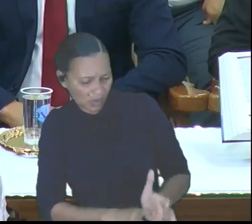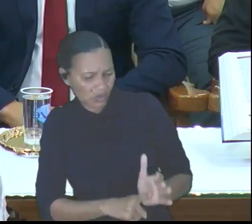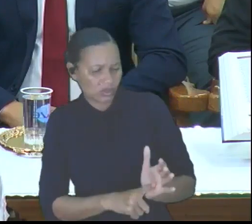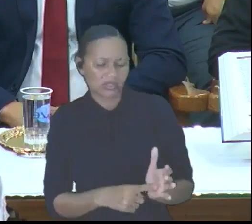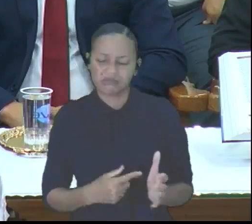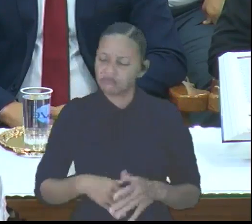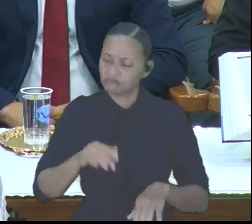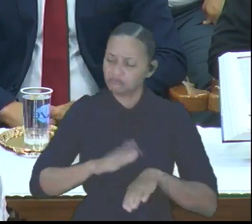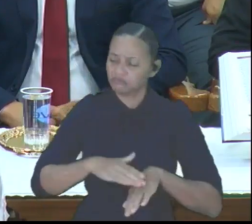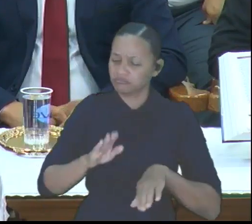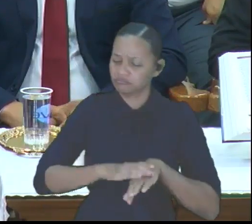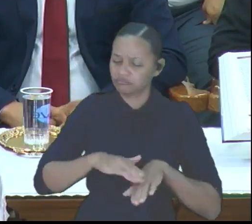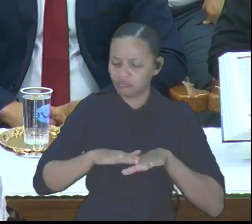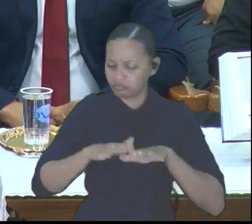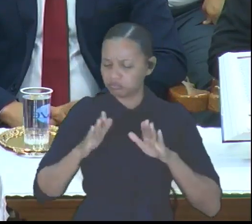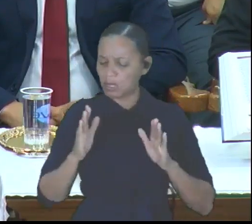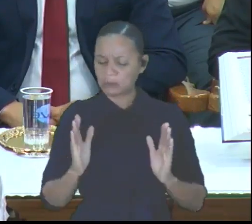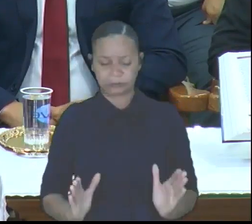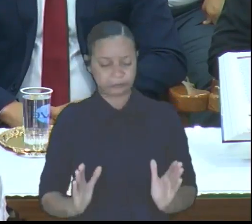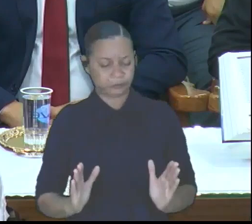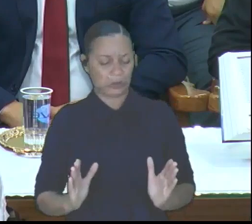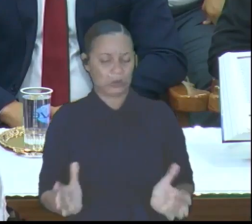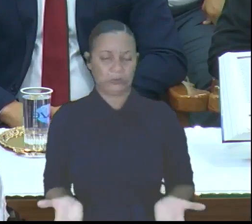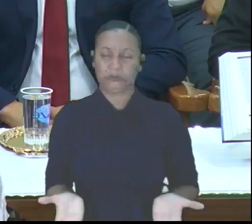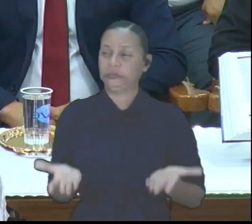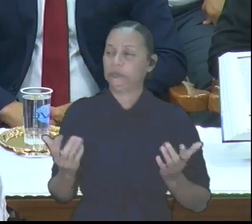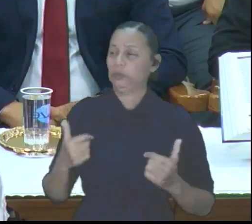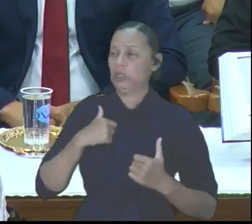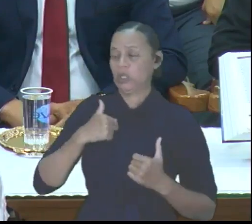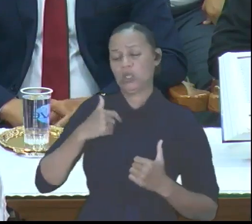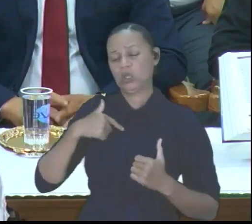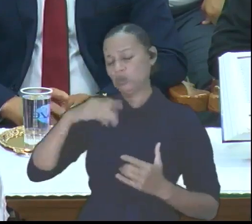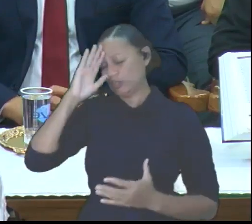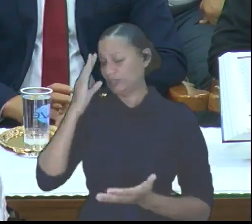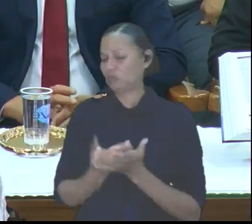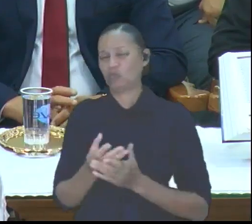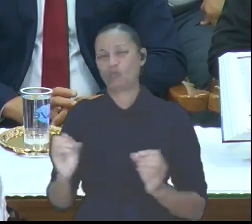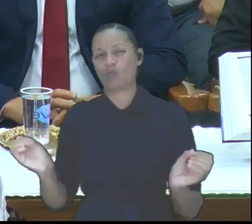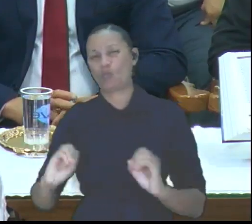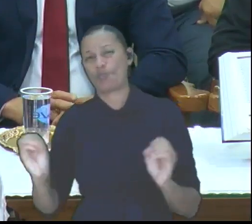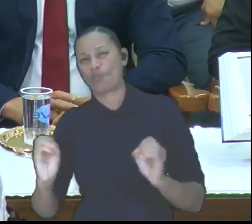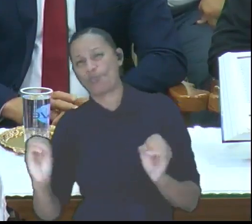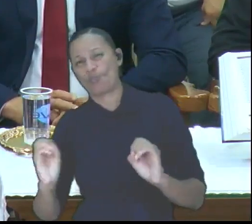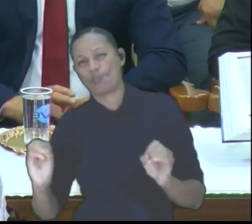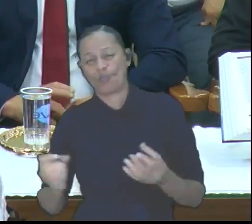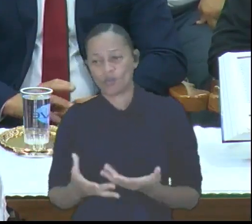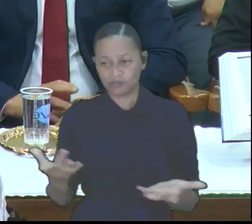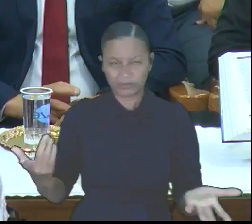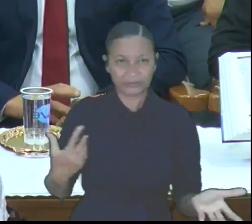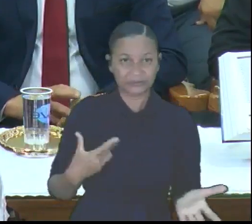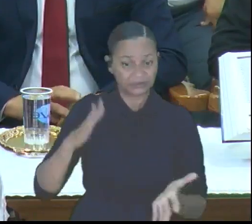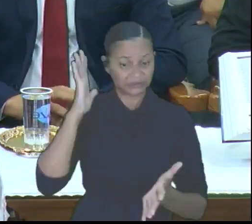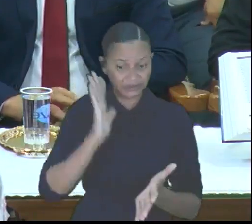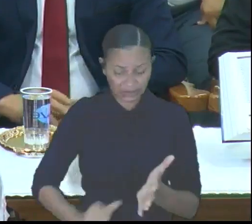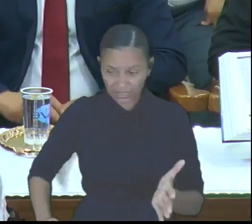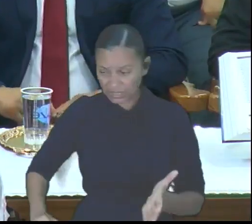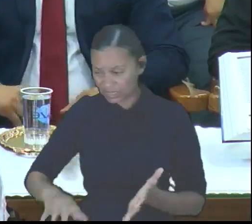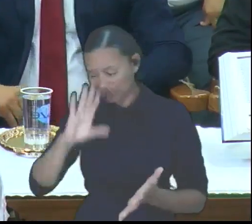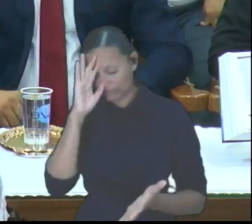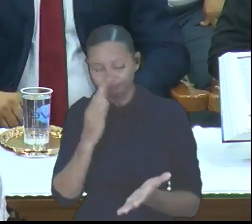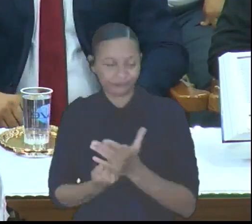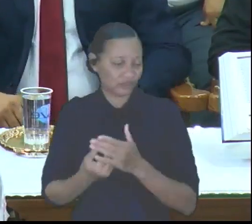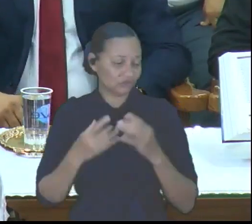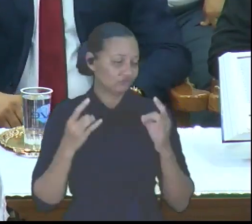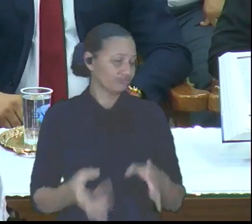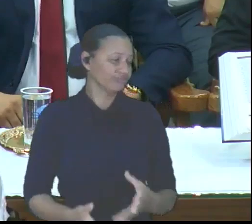seu altar. Não, que Tomé, eu sou aquele que sou incrédulo. Não, e se tirar a incredulidade, ele